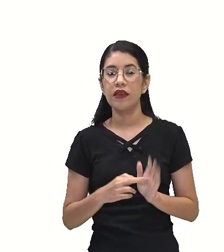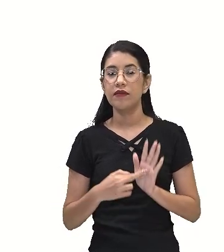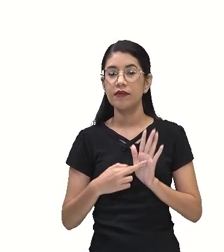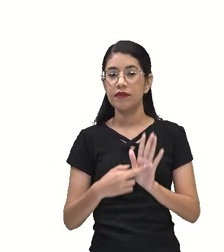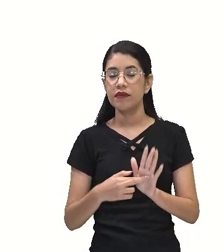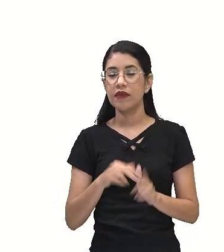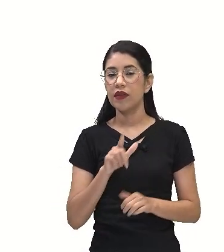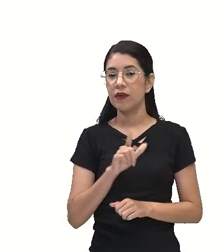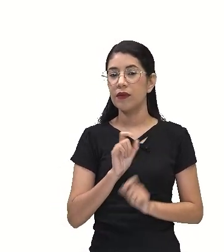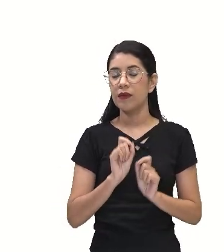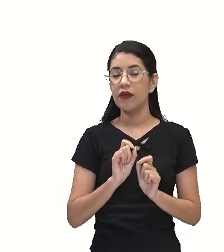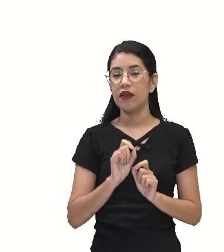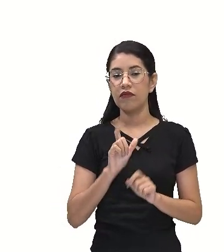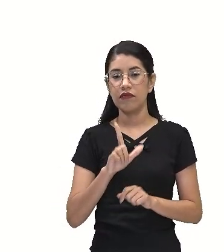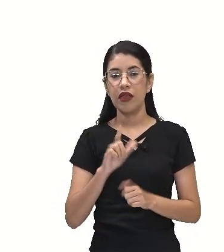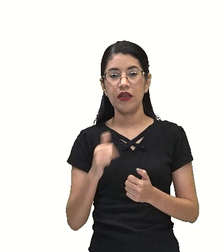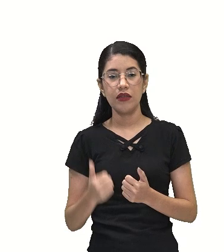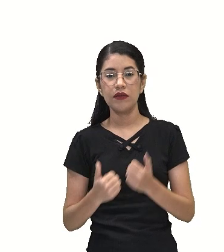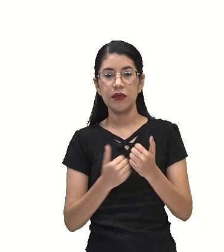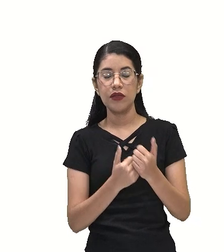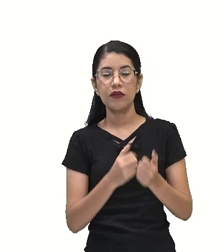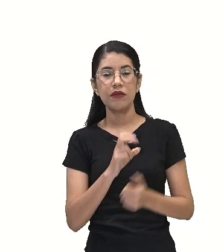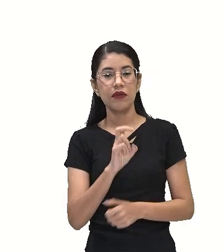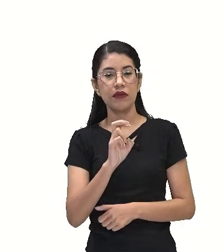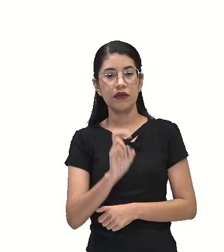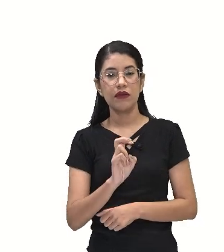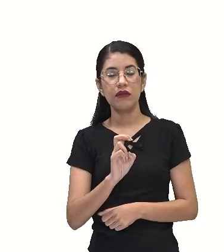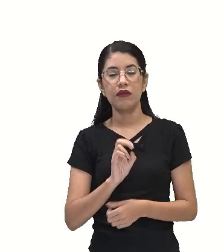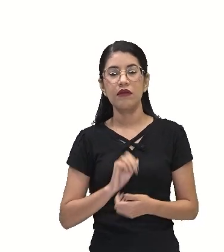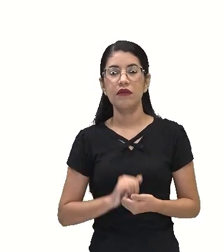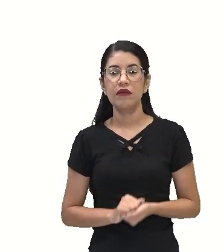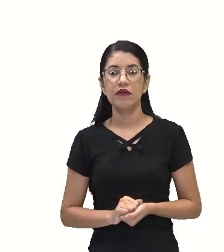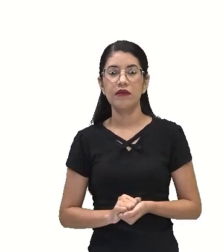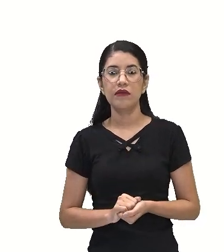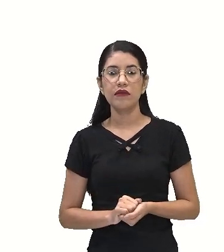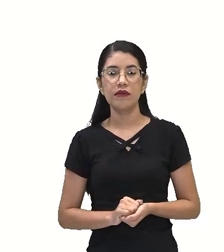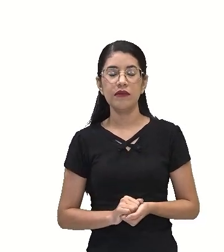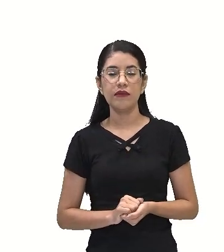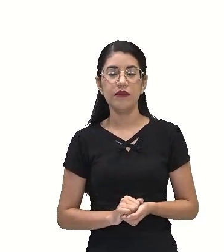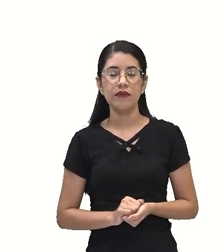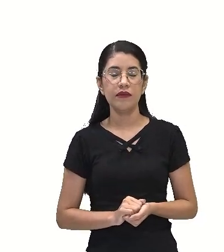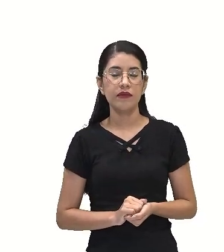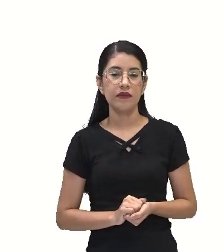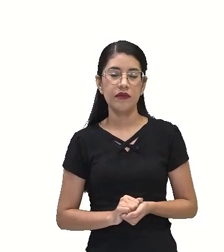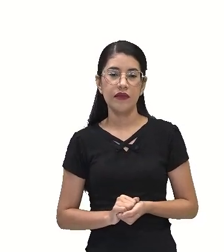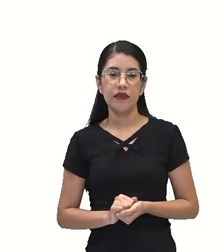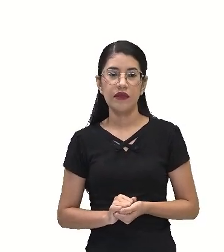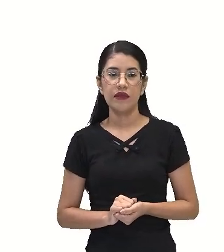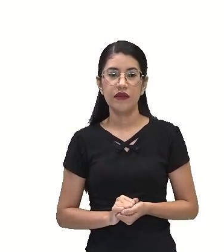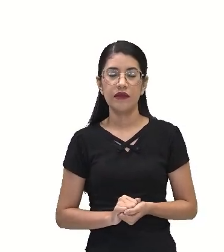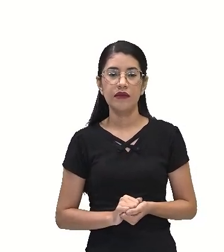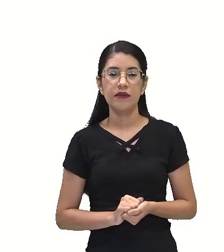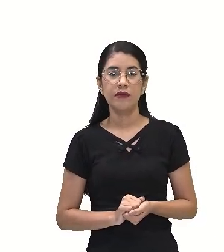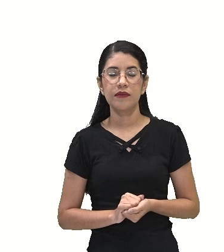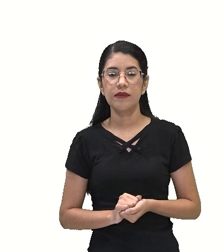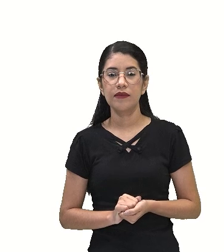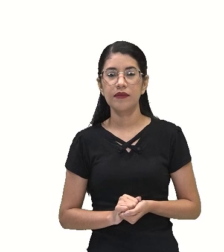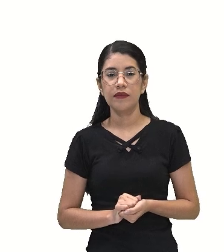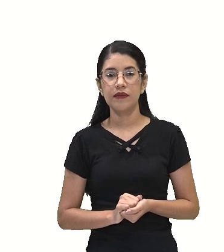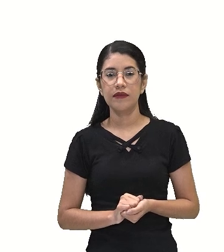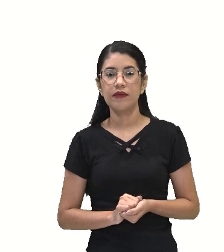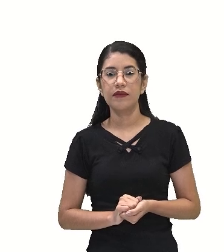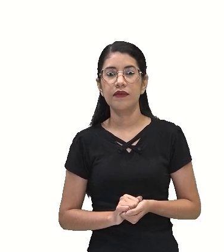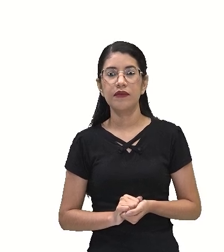nosso lado? É o L, né? O L na nossa fórmula é exatamente a medida do lado do nosso polígono